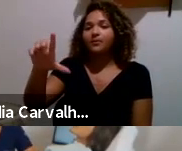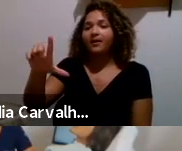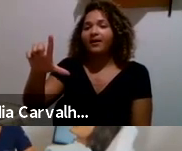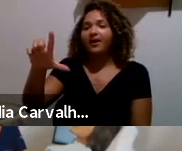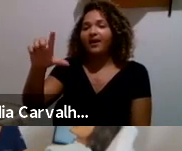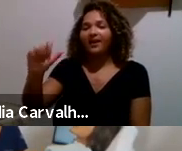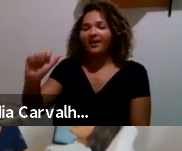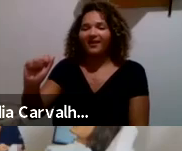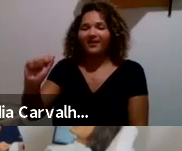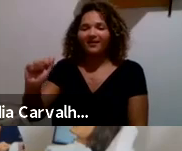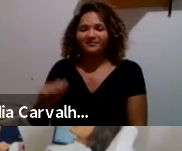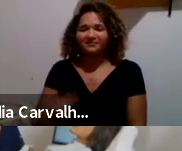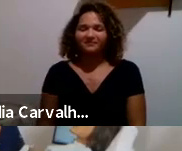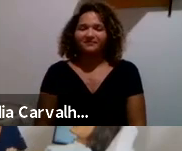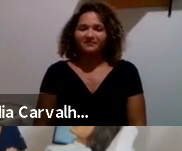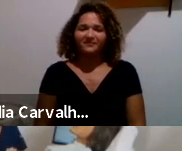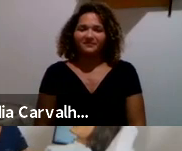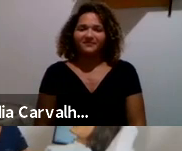isso com você?